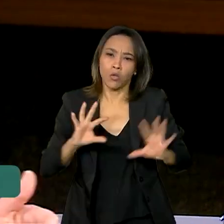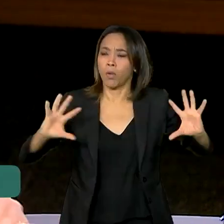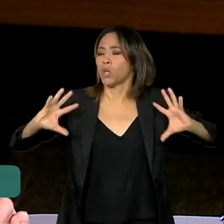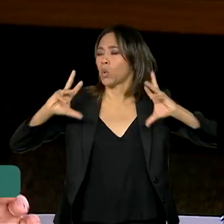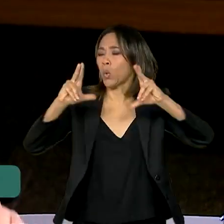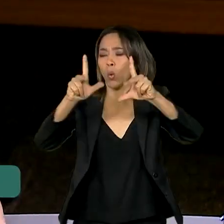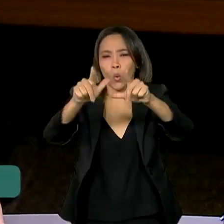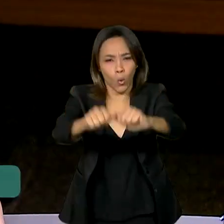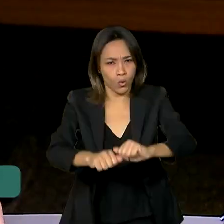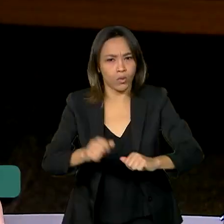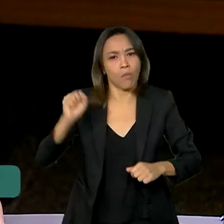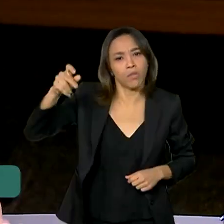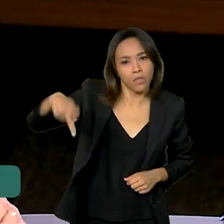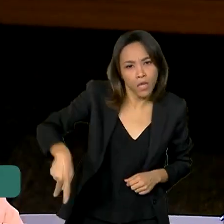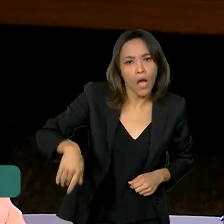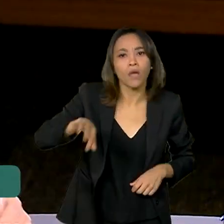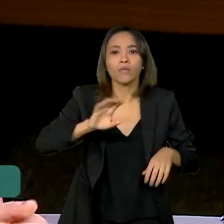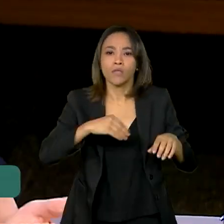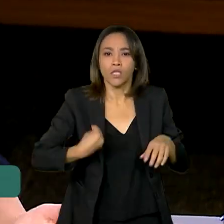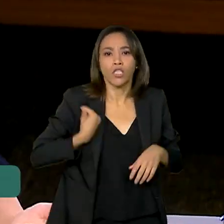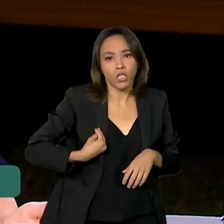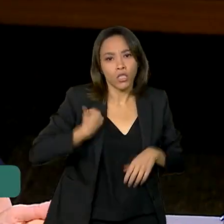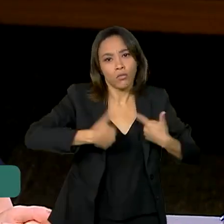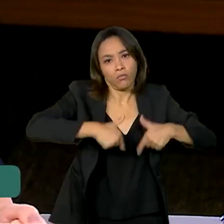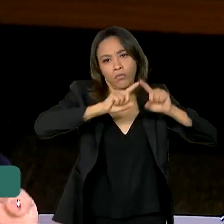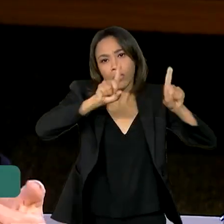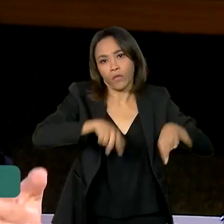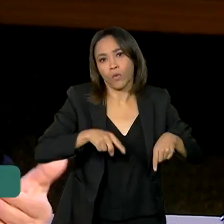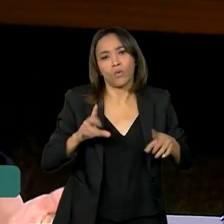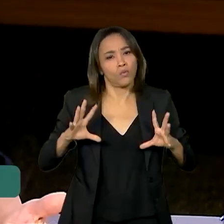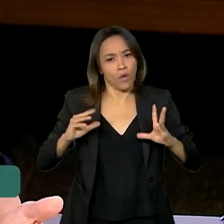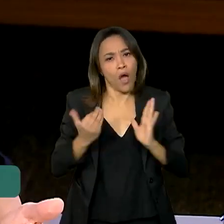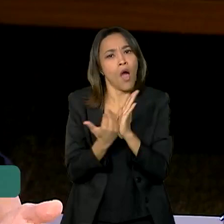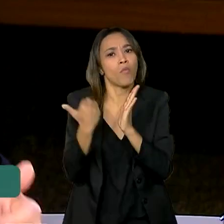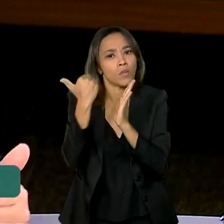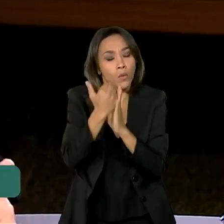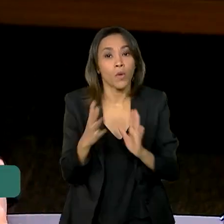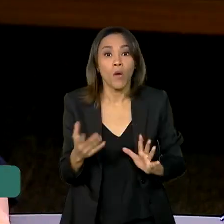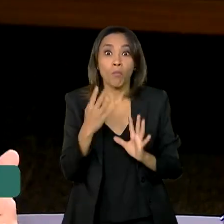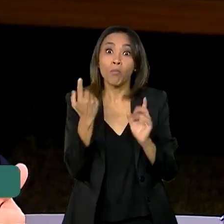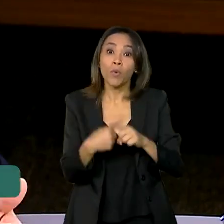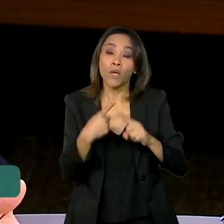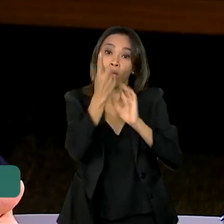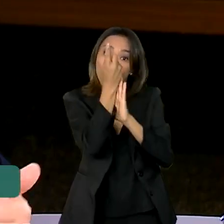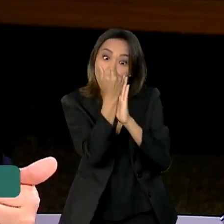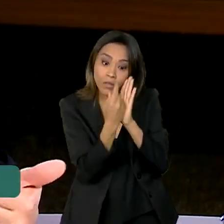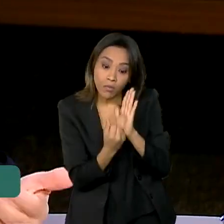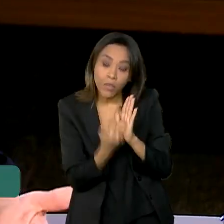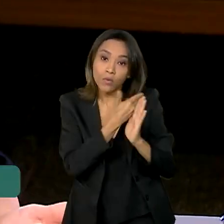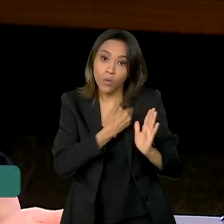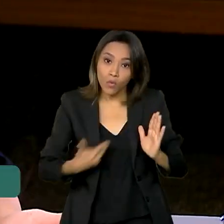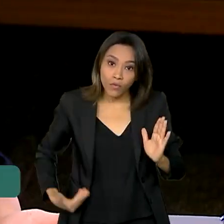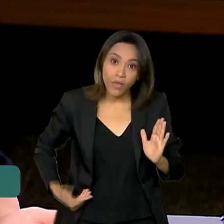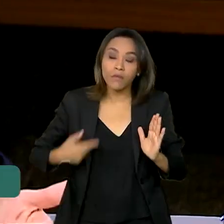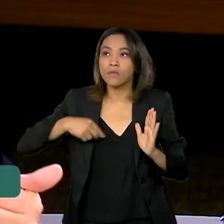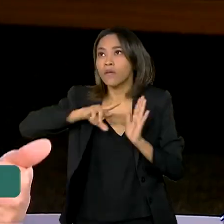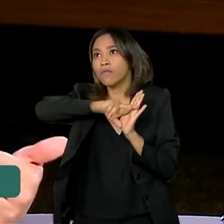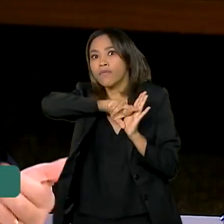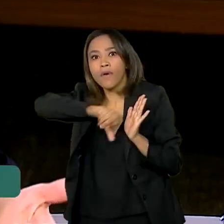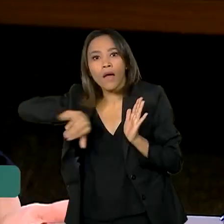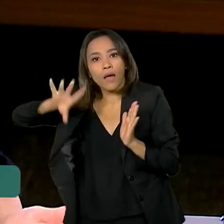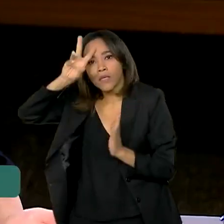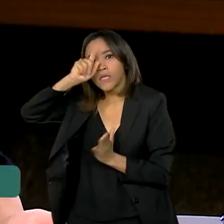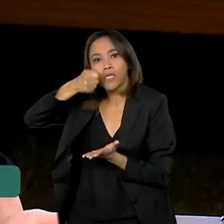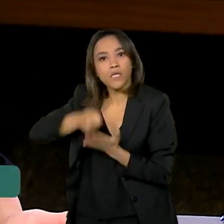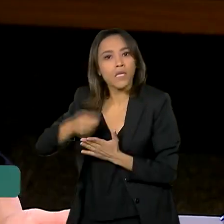Ativo, inativo, todo mundo, e a gente tem discutido que é o seguinte: o orçamento público, ele obviamente tem sido várias decisões do